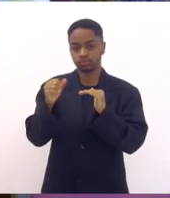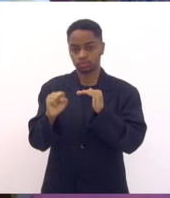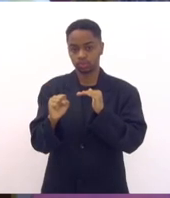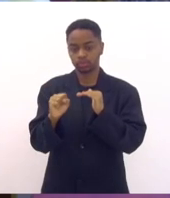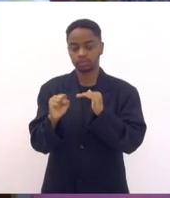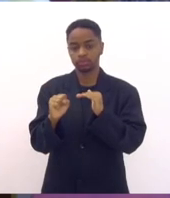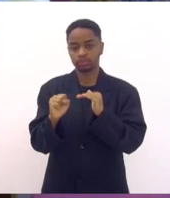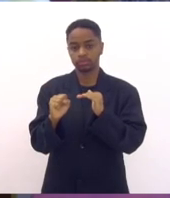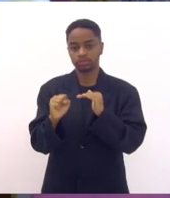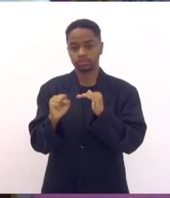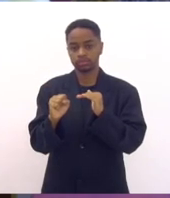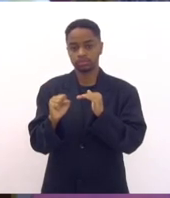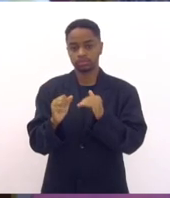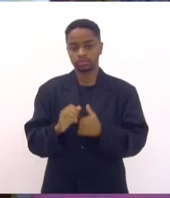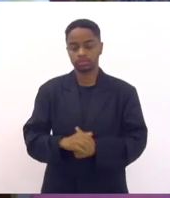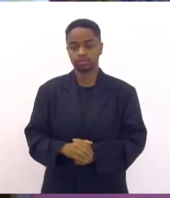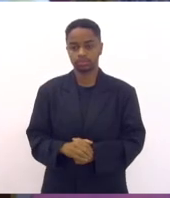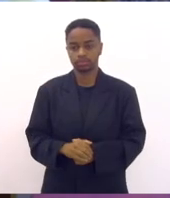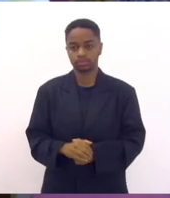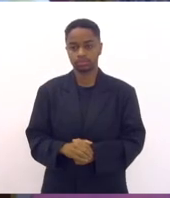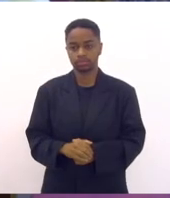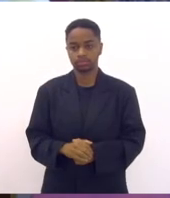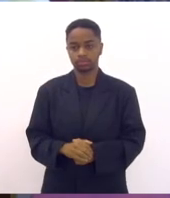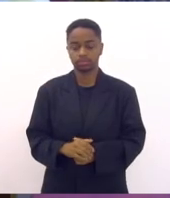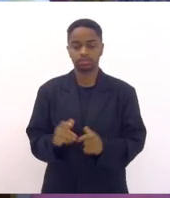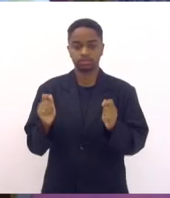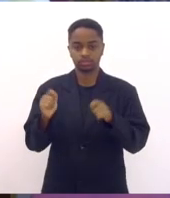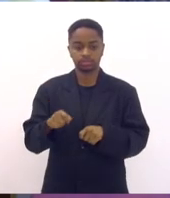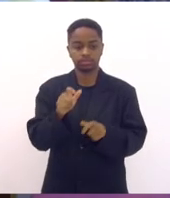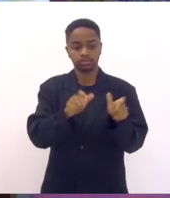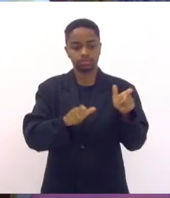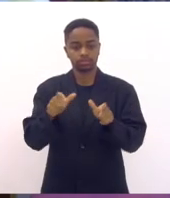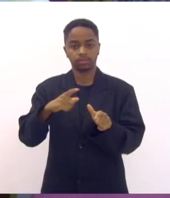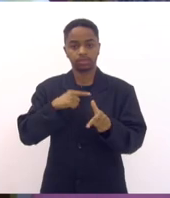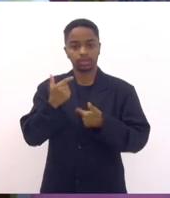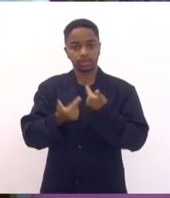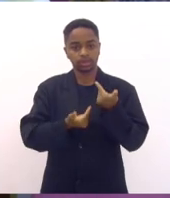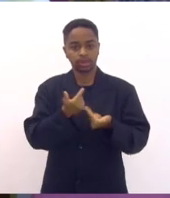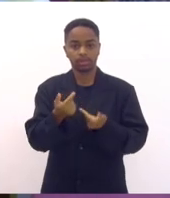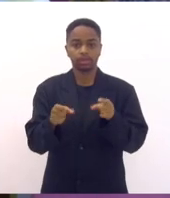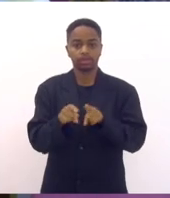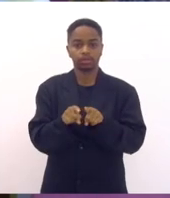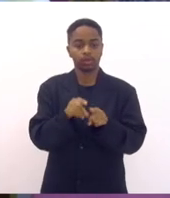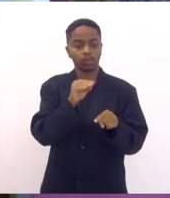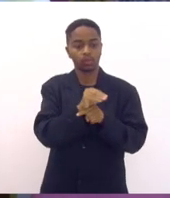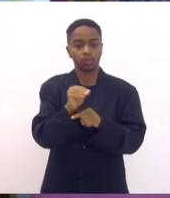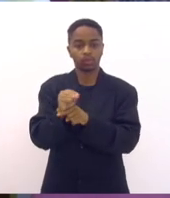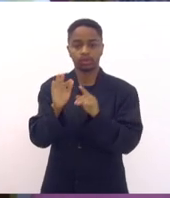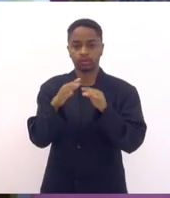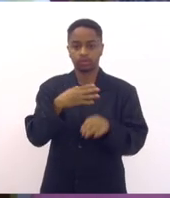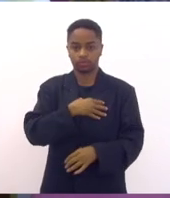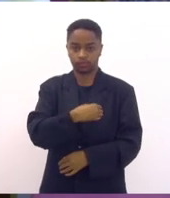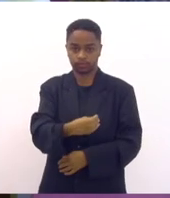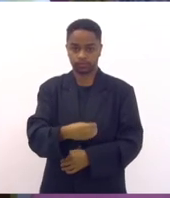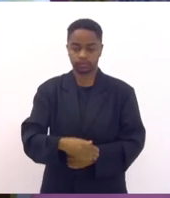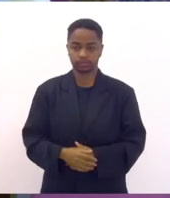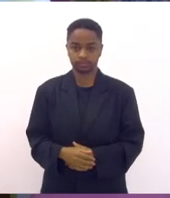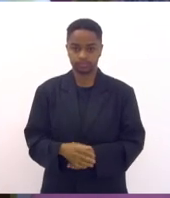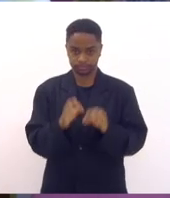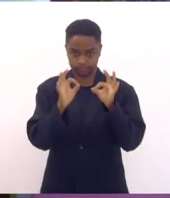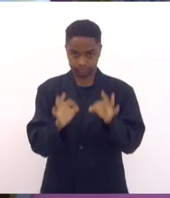elas possam ter o seu trabalho e a S sustentar os seus filhos